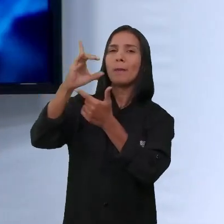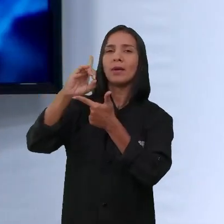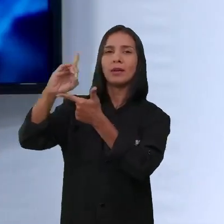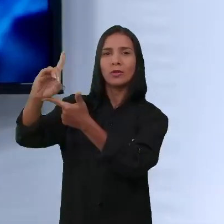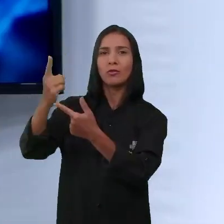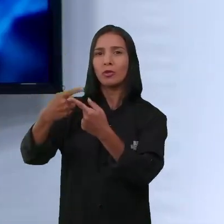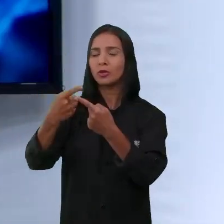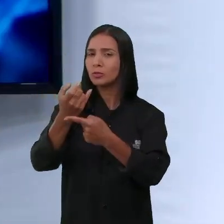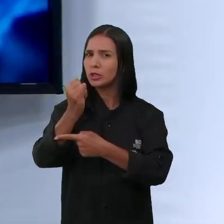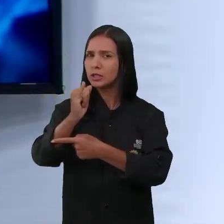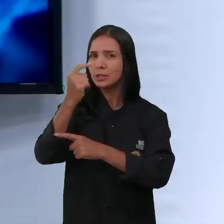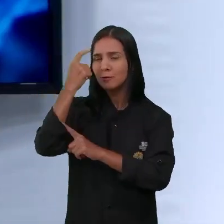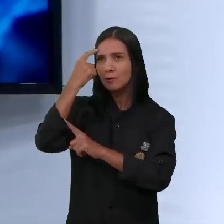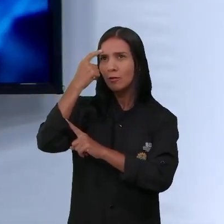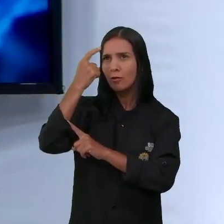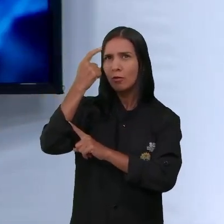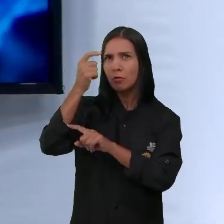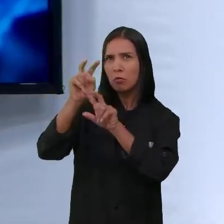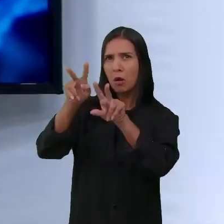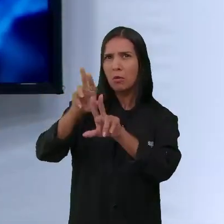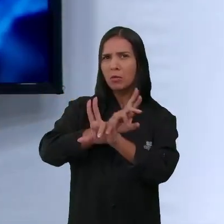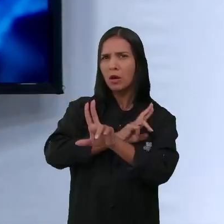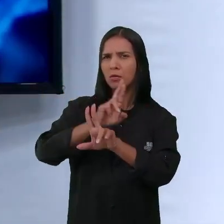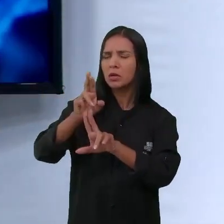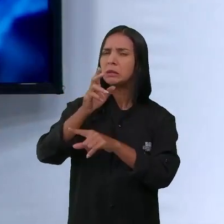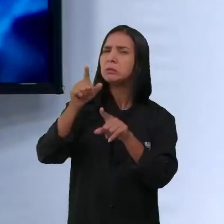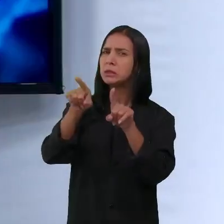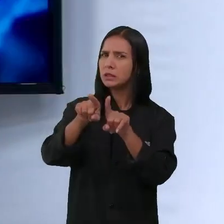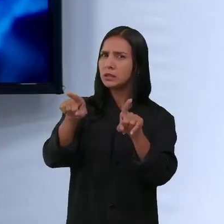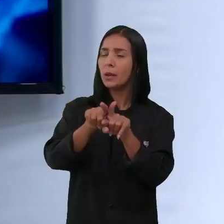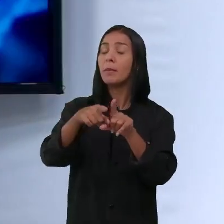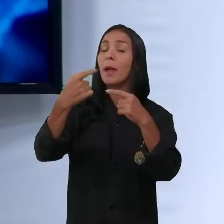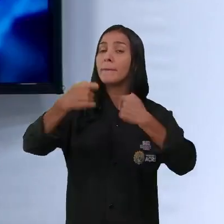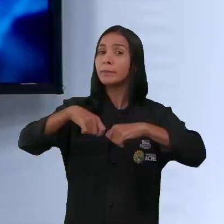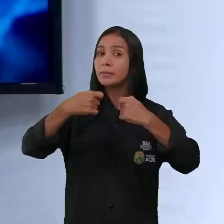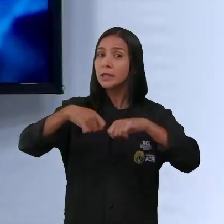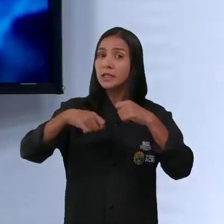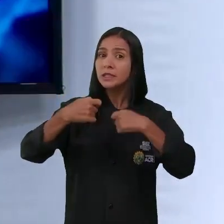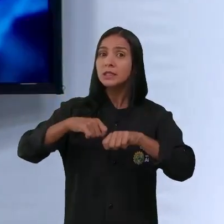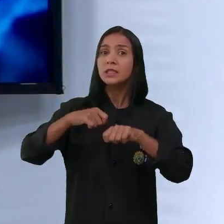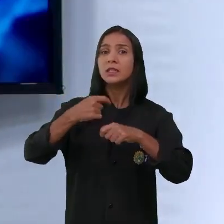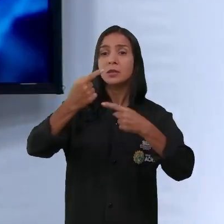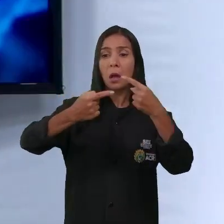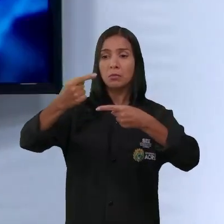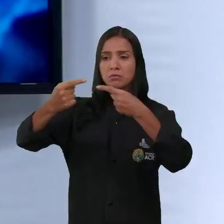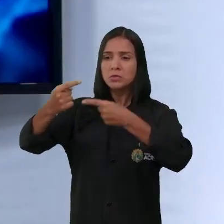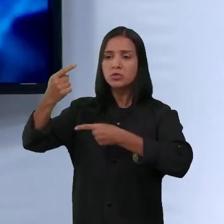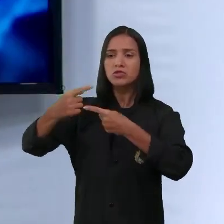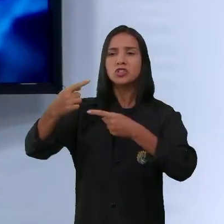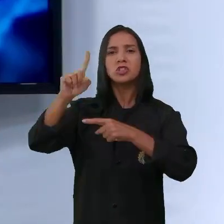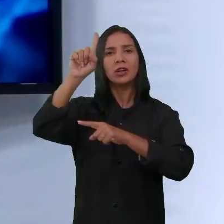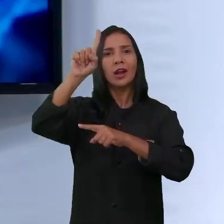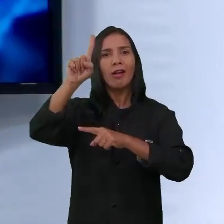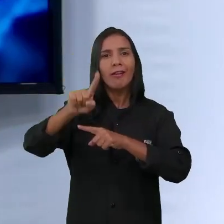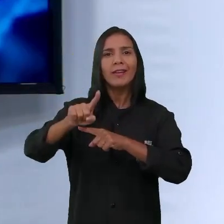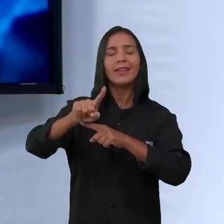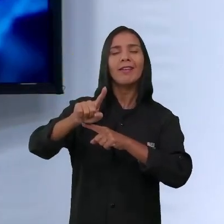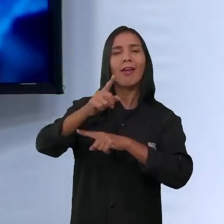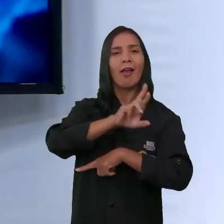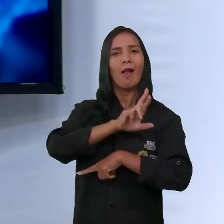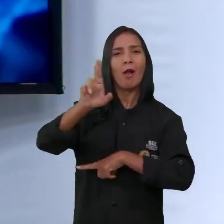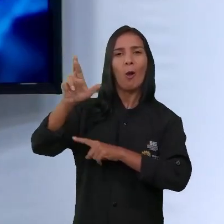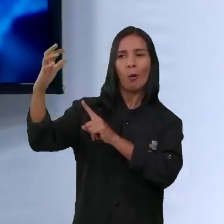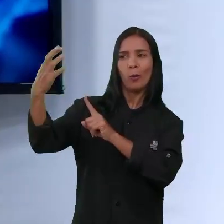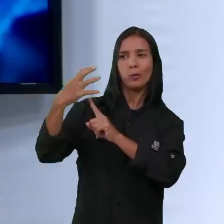a questão religiosa, que é algo que também alimenta o debate no que diz respeito